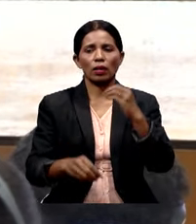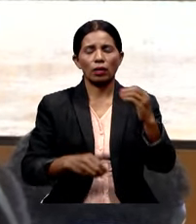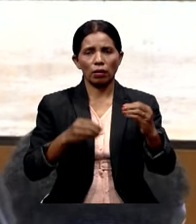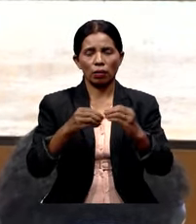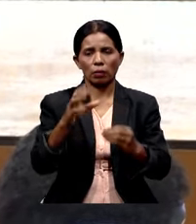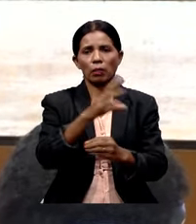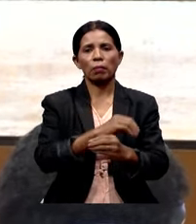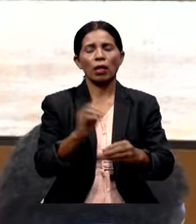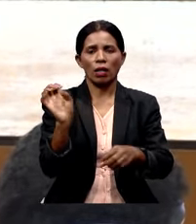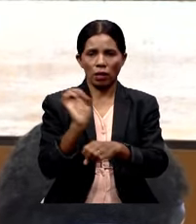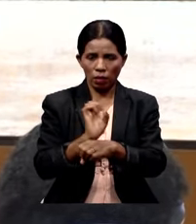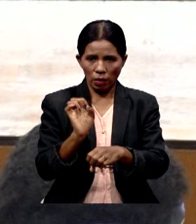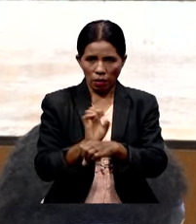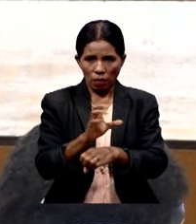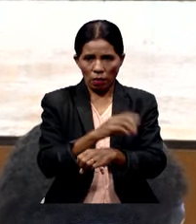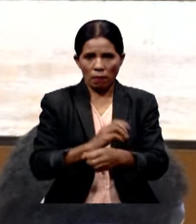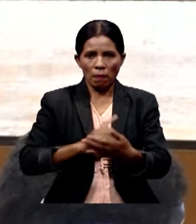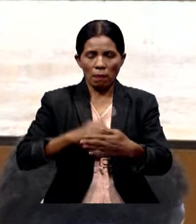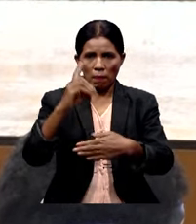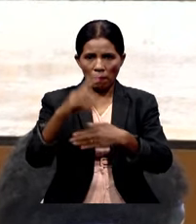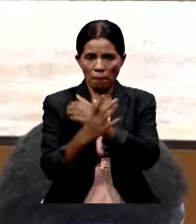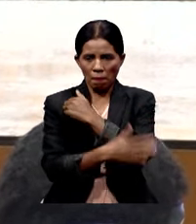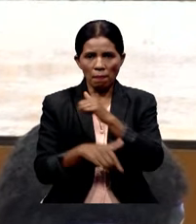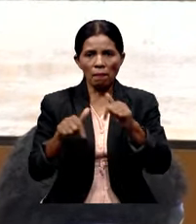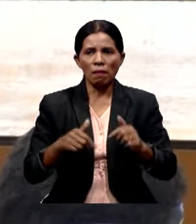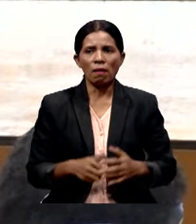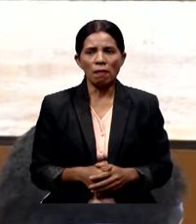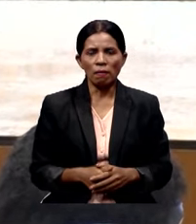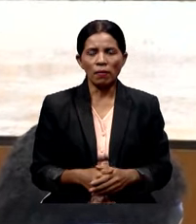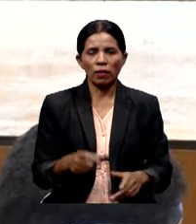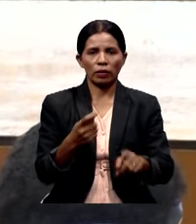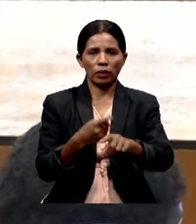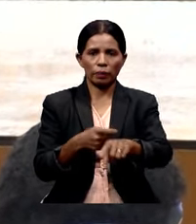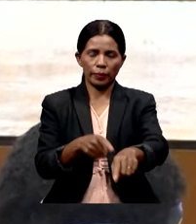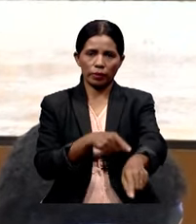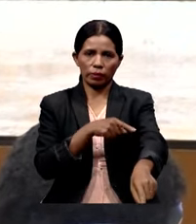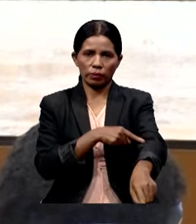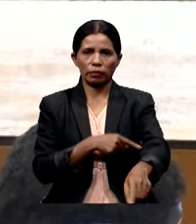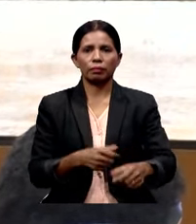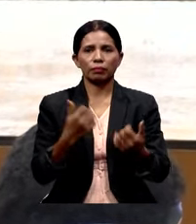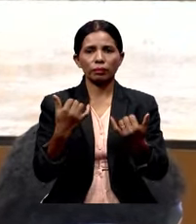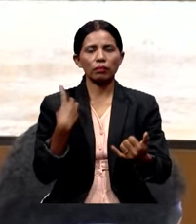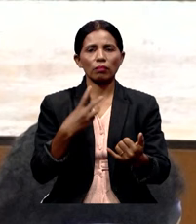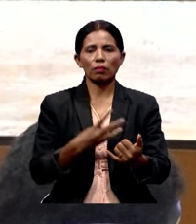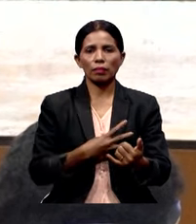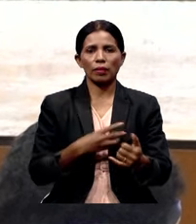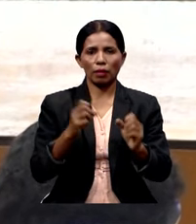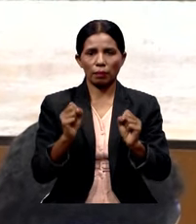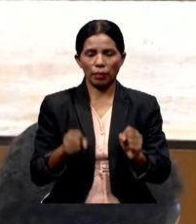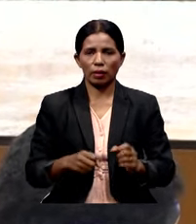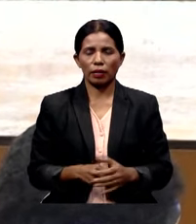crescimento econômico no desenvolvimento do país, a longo prazo. Rodino Nebele satisfaz